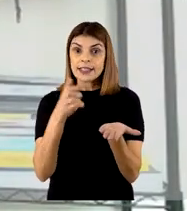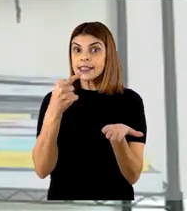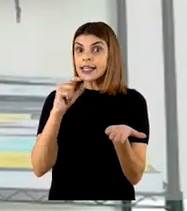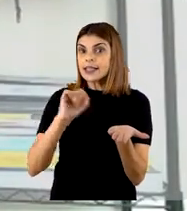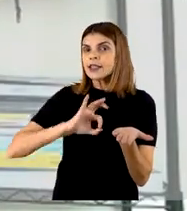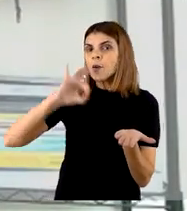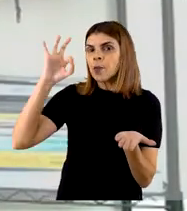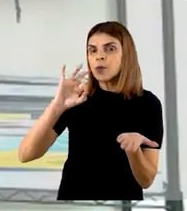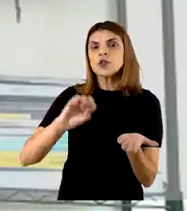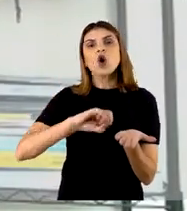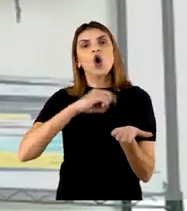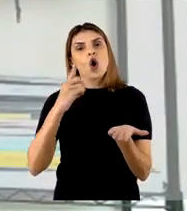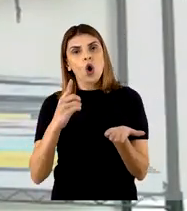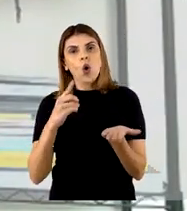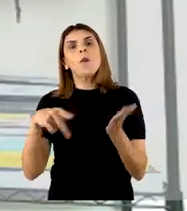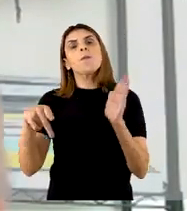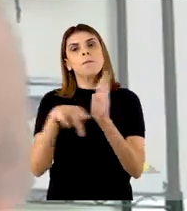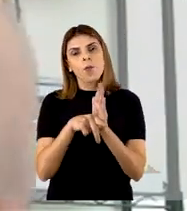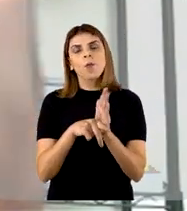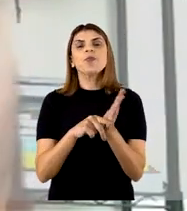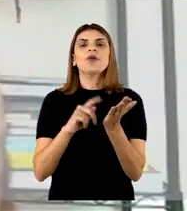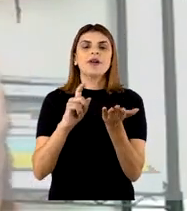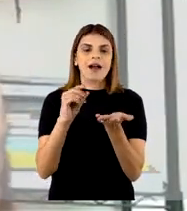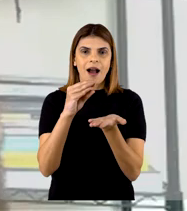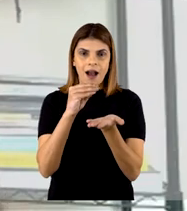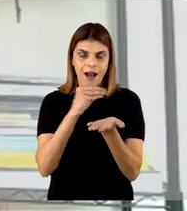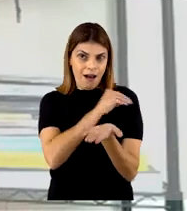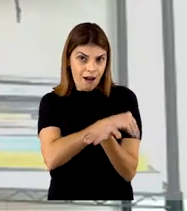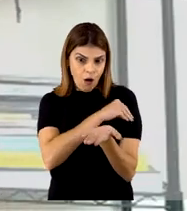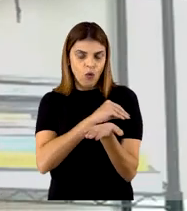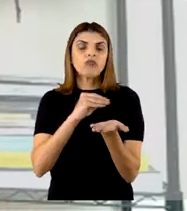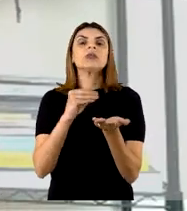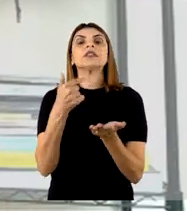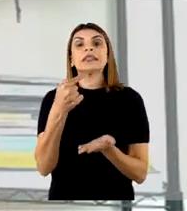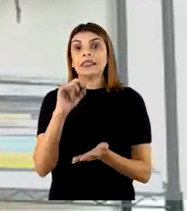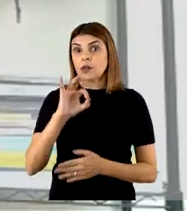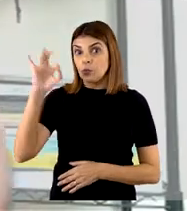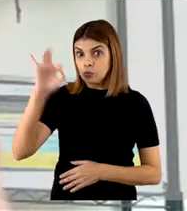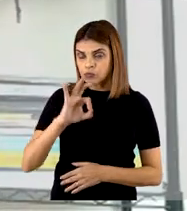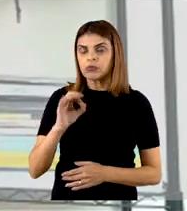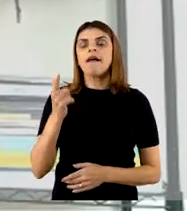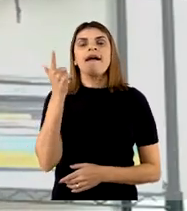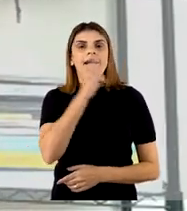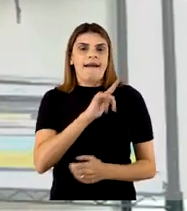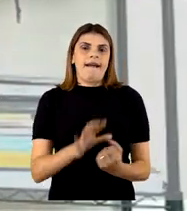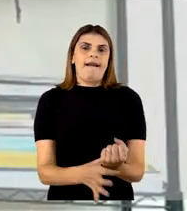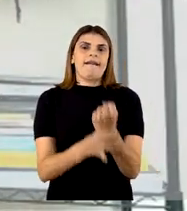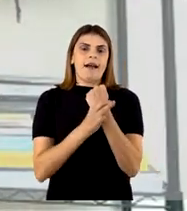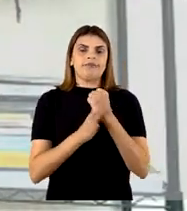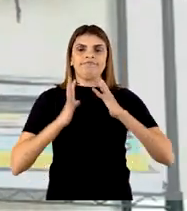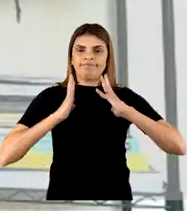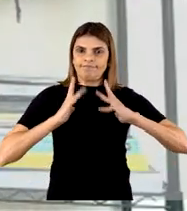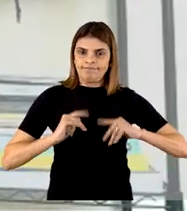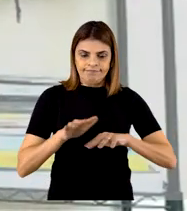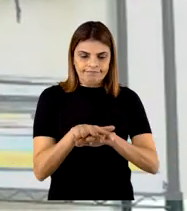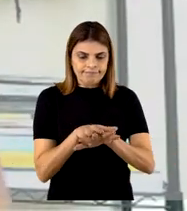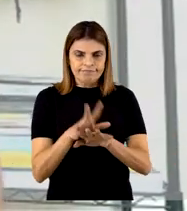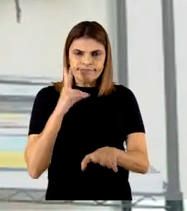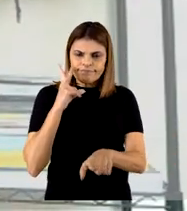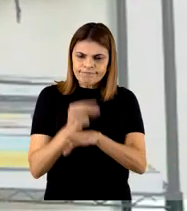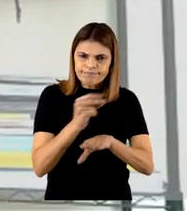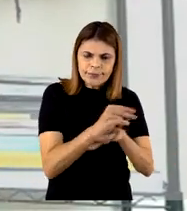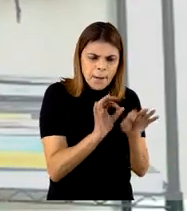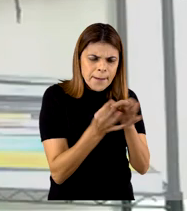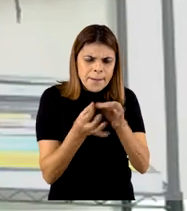a 70% ou a forma líquida também a 70% vai garantir a asepsia e